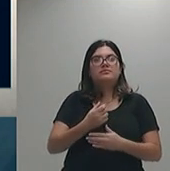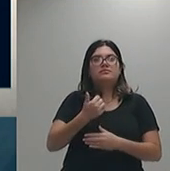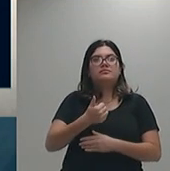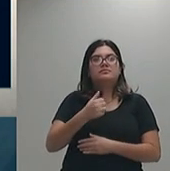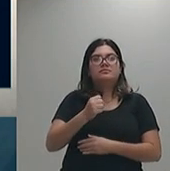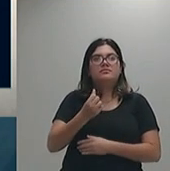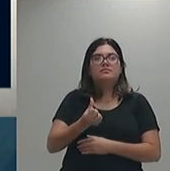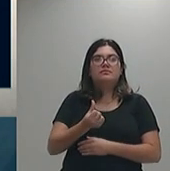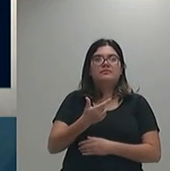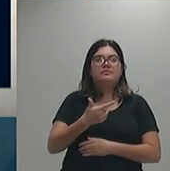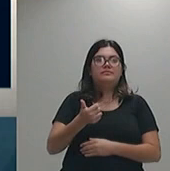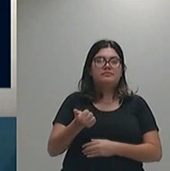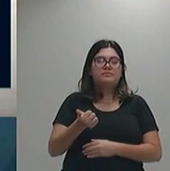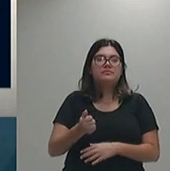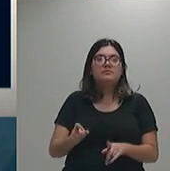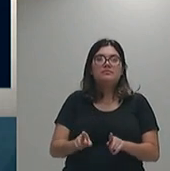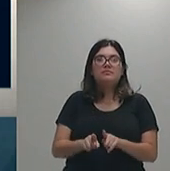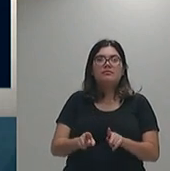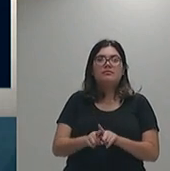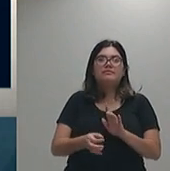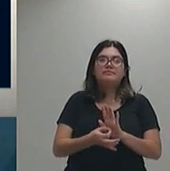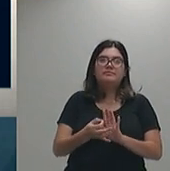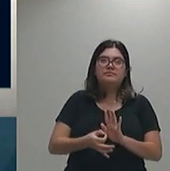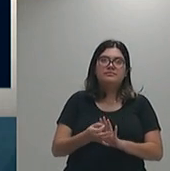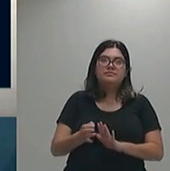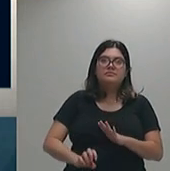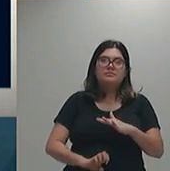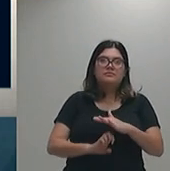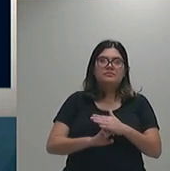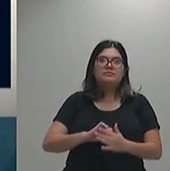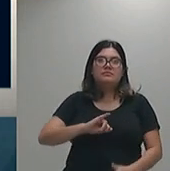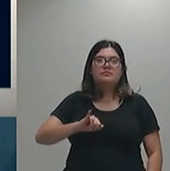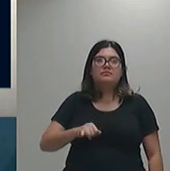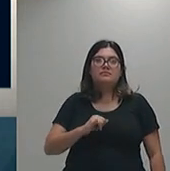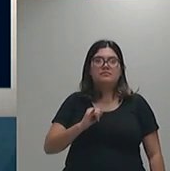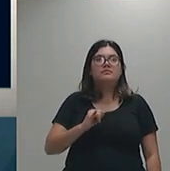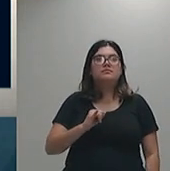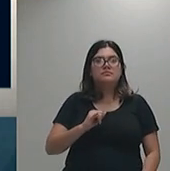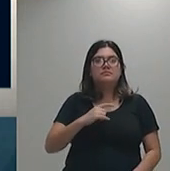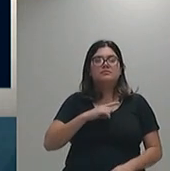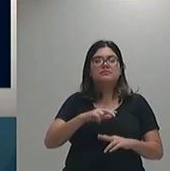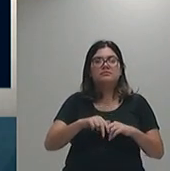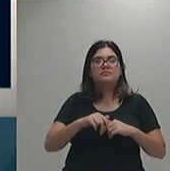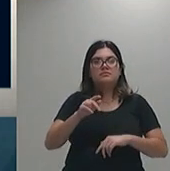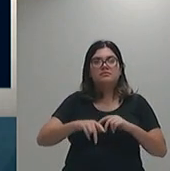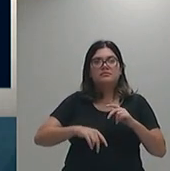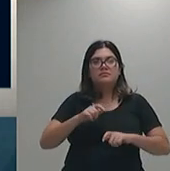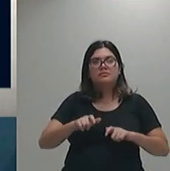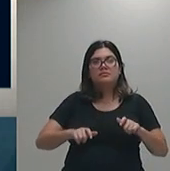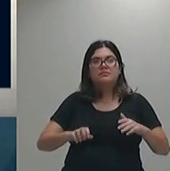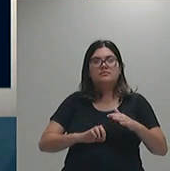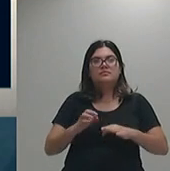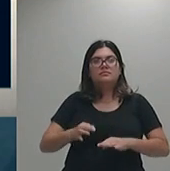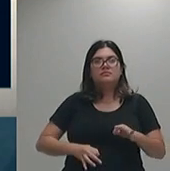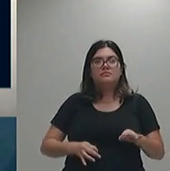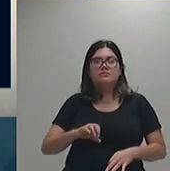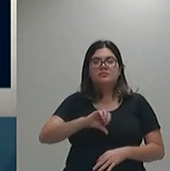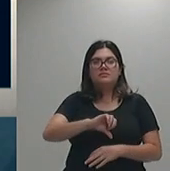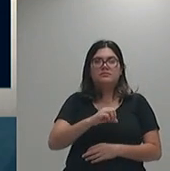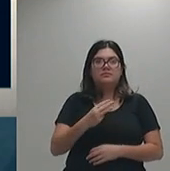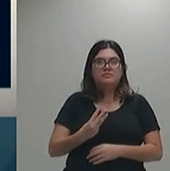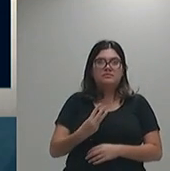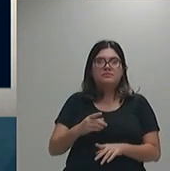bem como de sujeição da companhia J aos efeitos da coisa julgada formada nas arbitragens 93 e